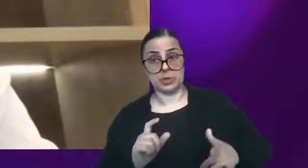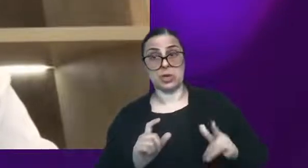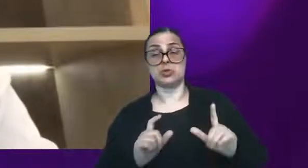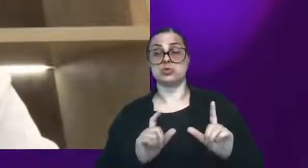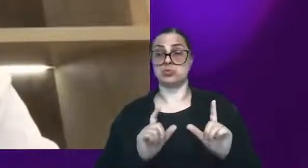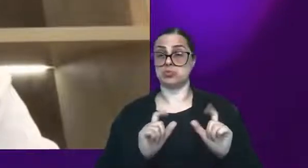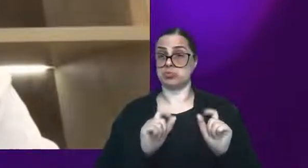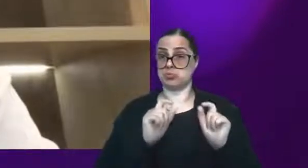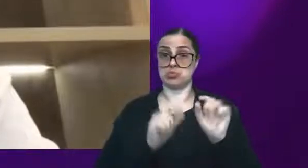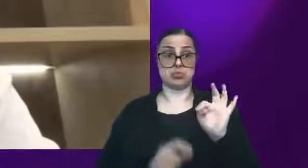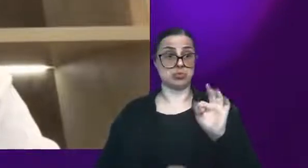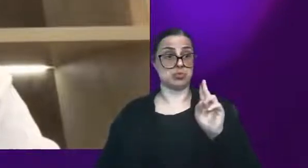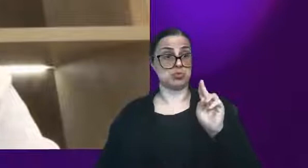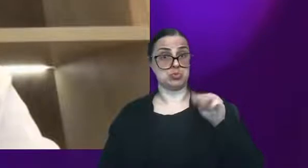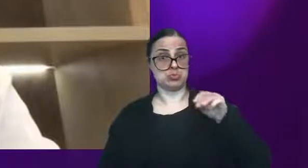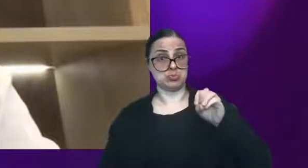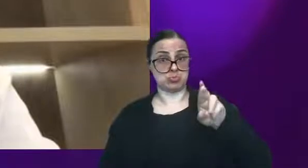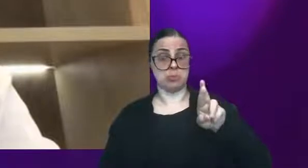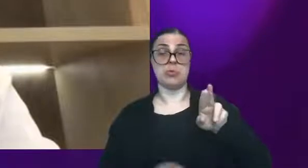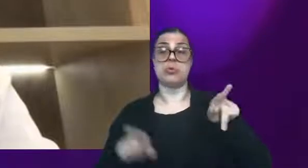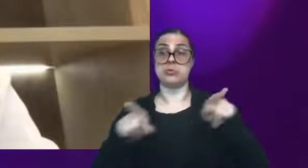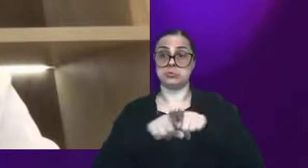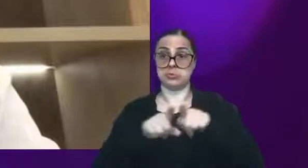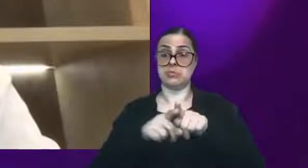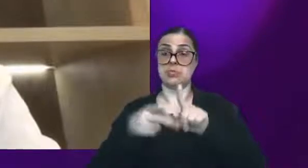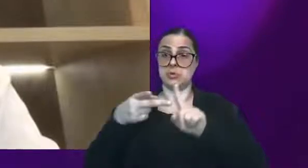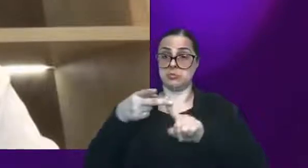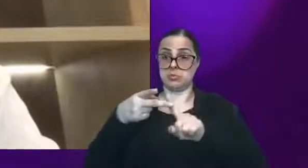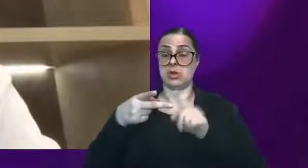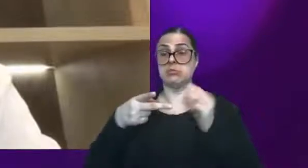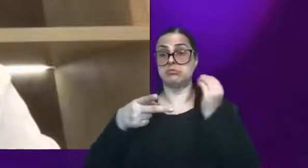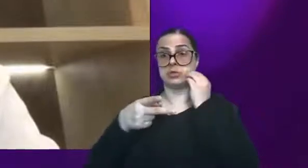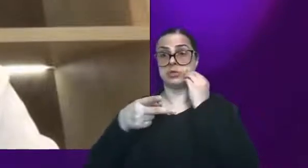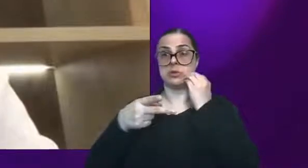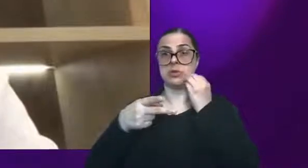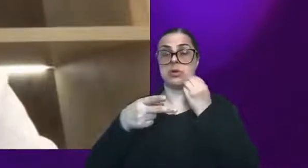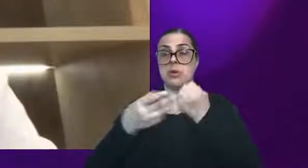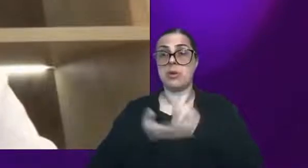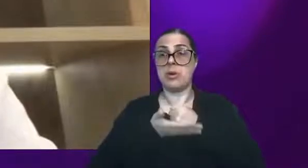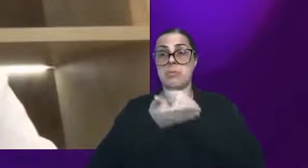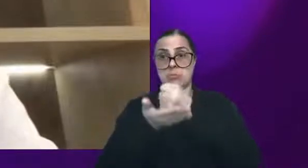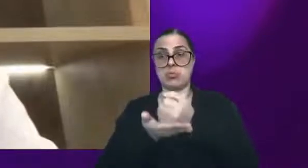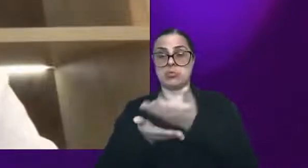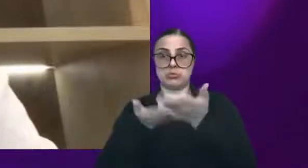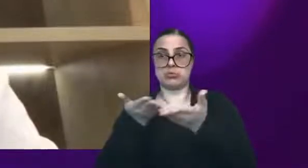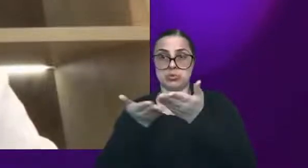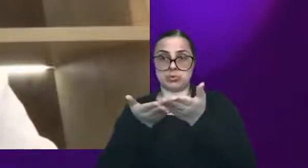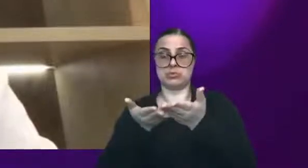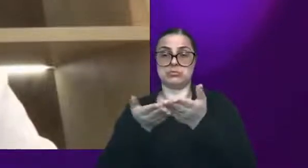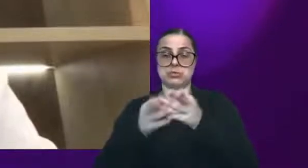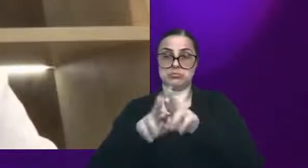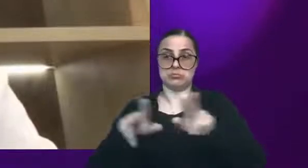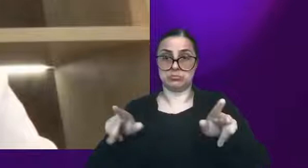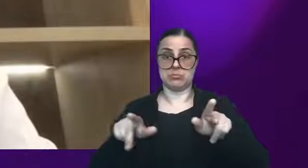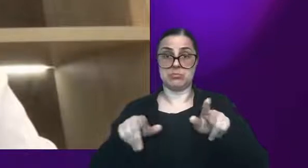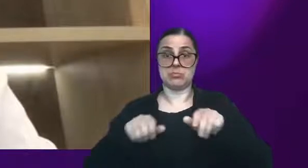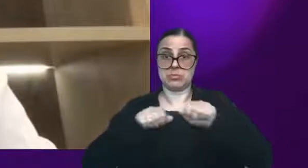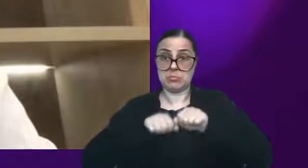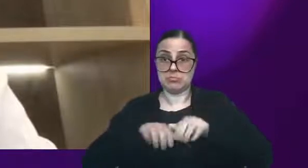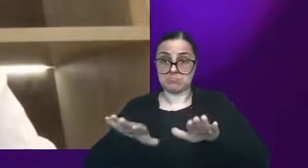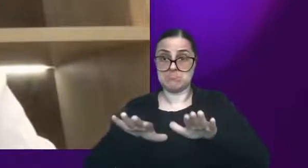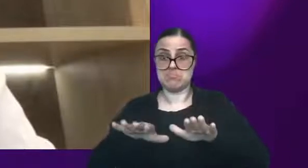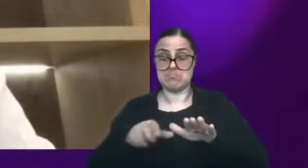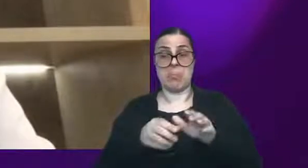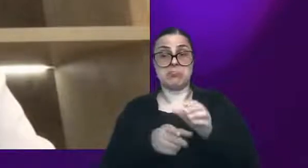Então, isso é uma coisa que a gente tem alguns transplantes aqui no Brasil já para metástase de câncer coloretal,